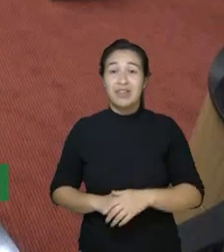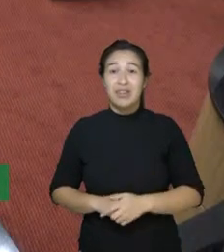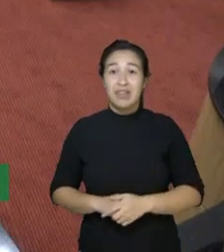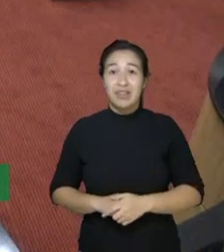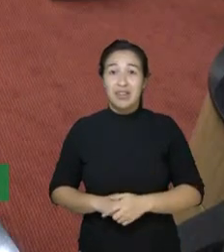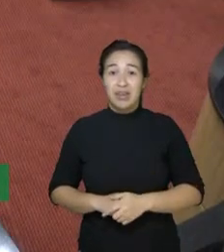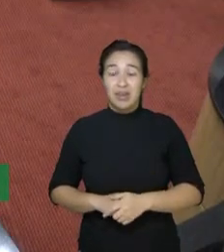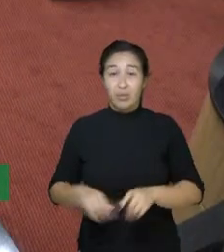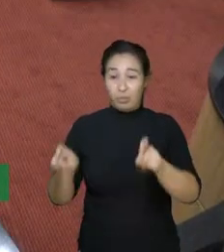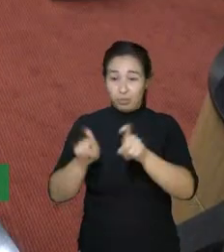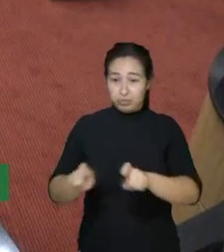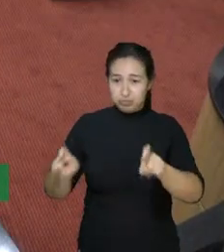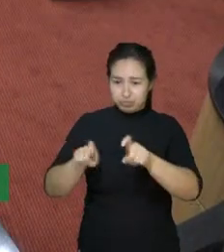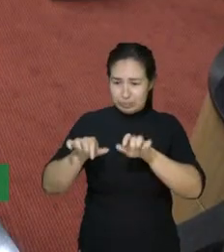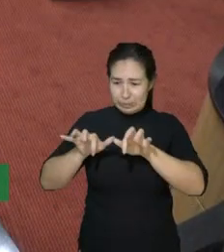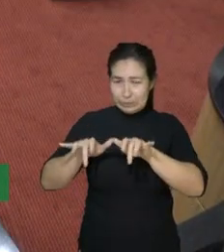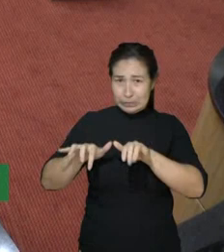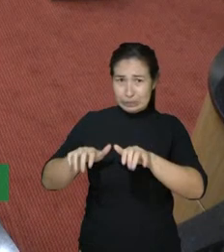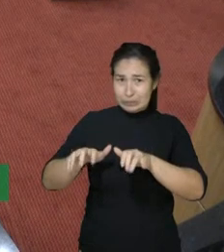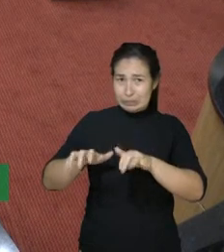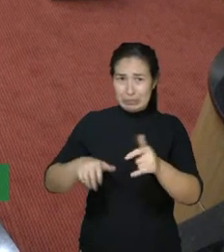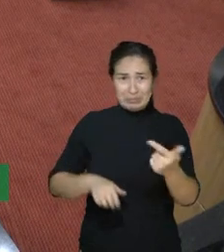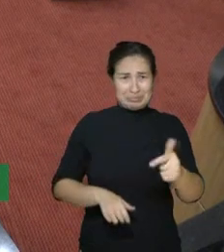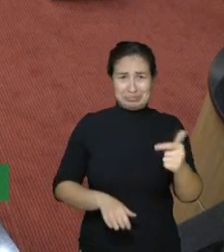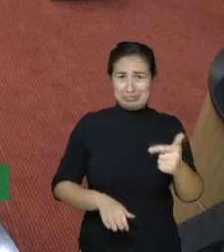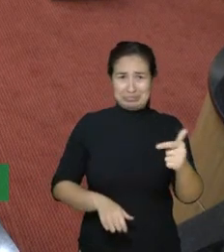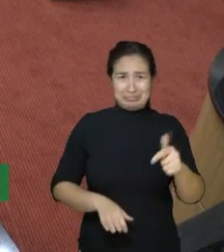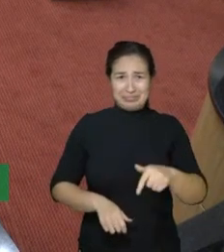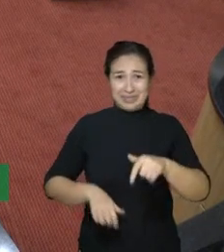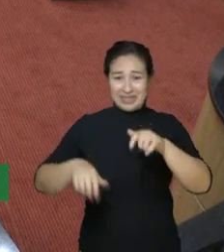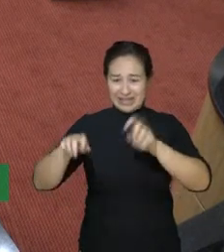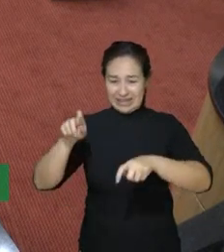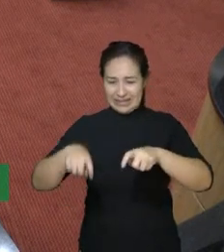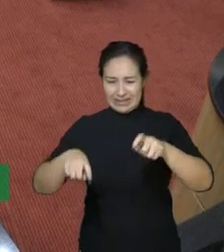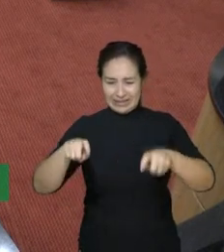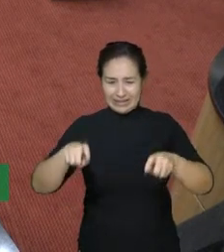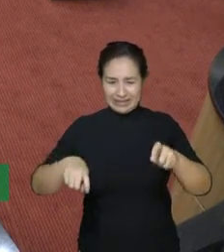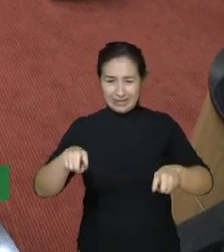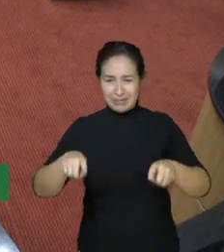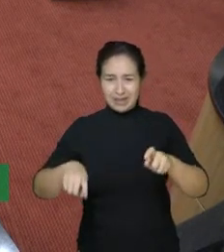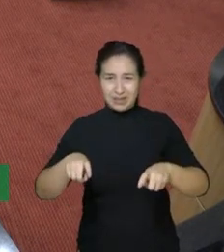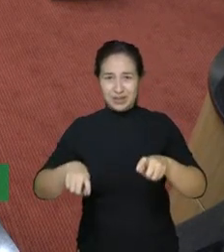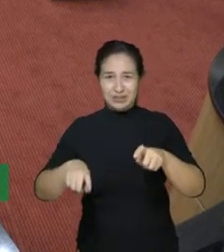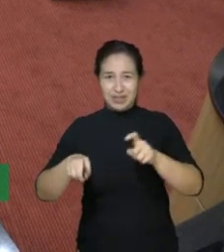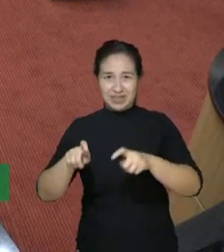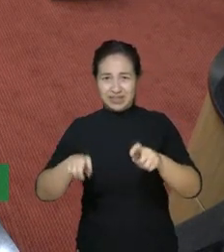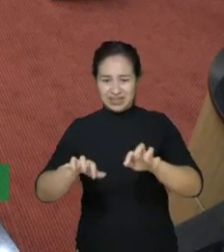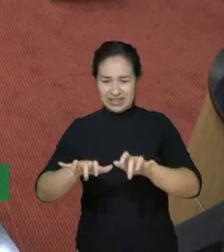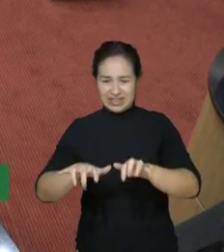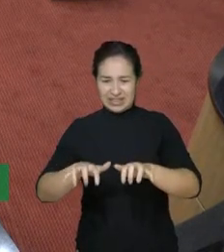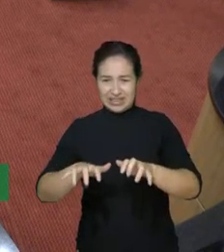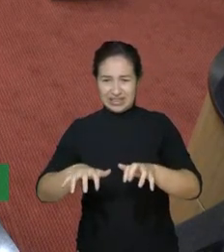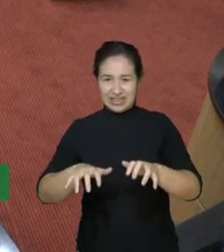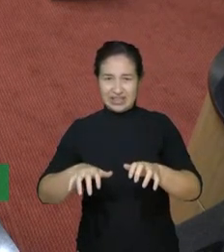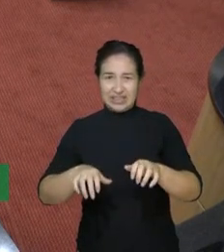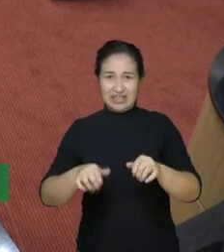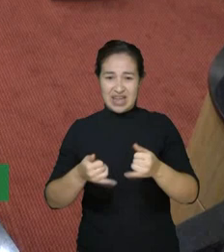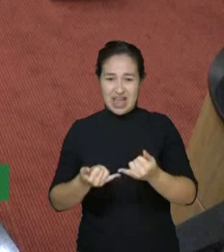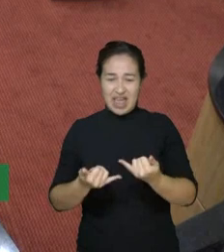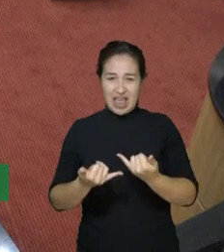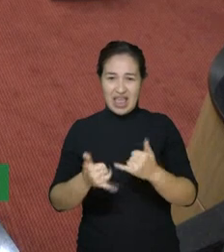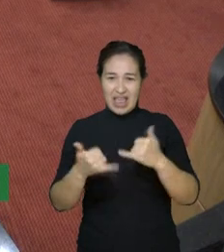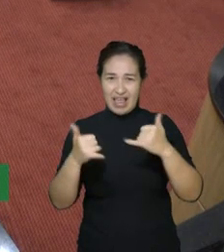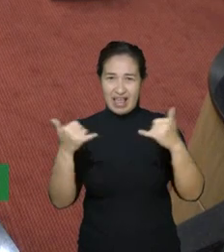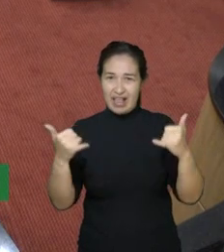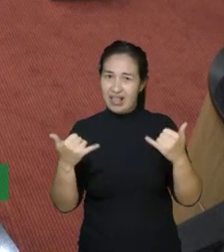computador. Era a máquina de escrever e tinha recém-lançado a máquina elétrica.